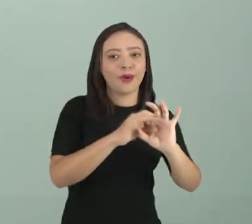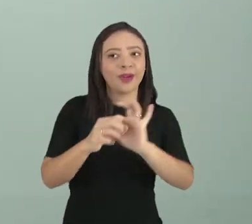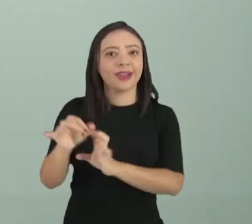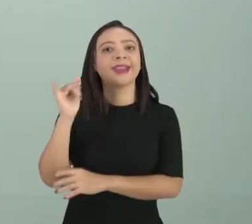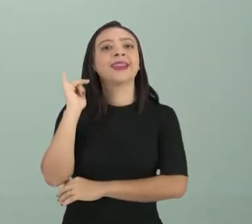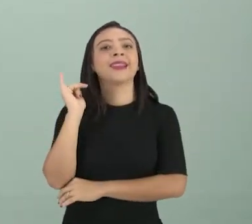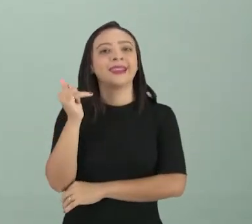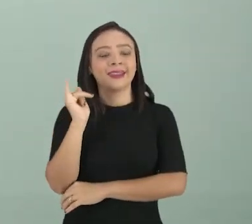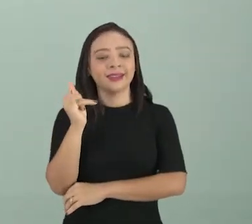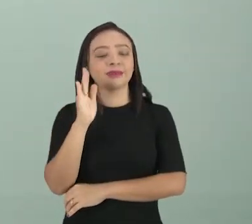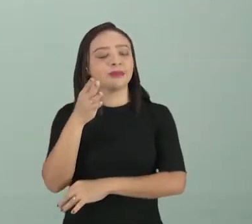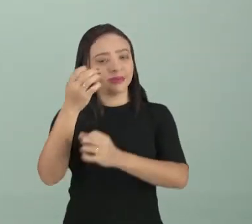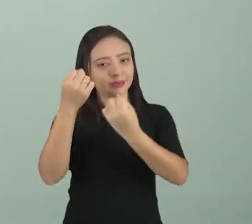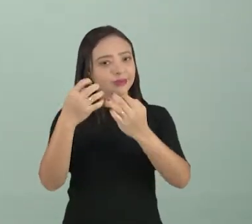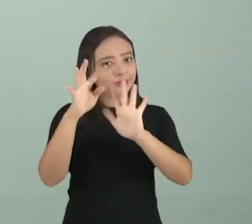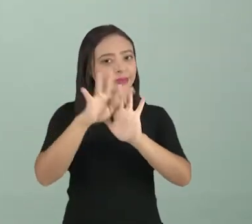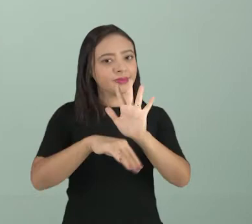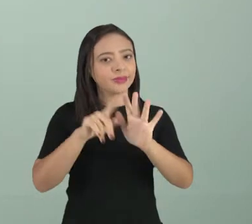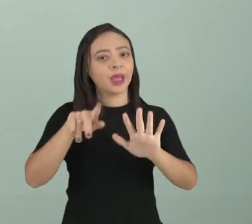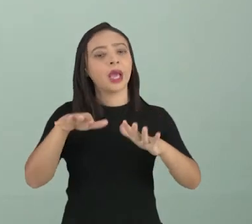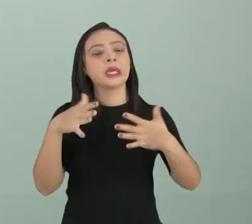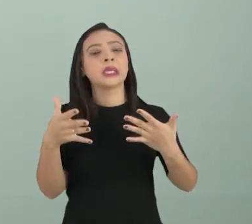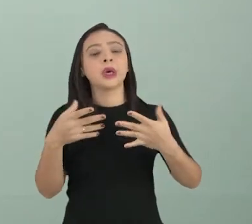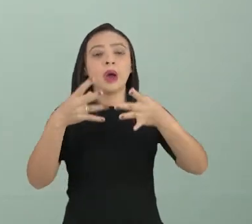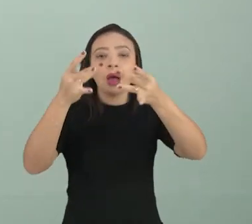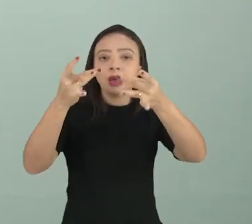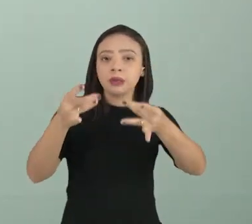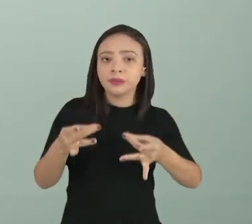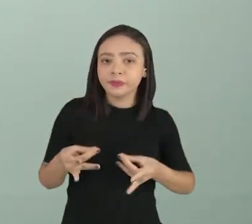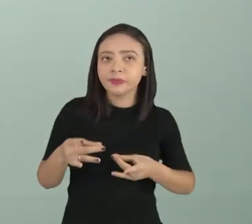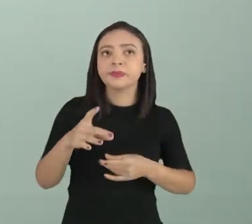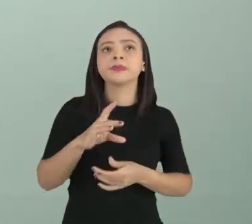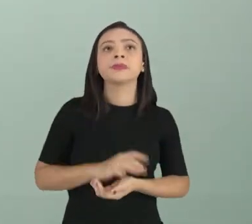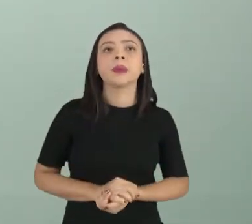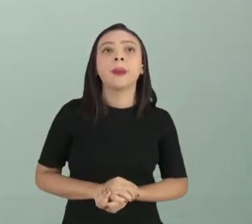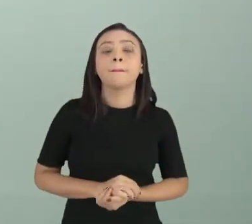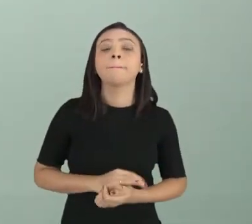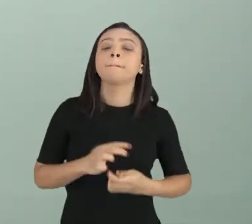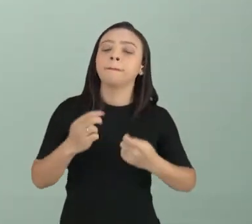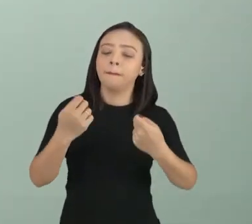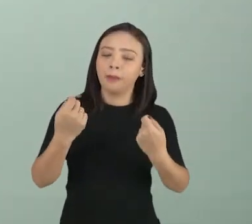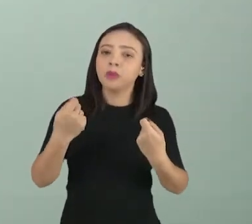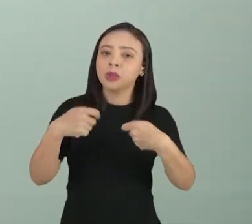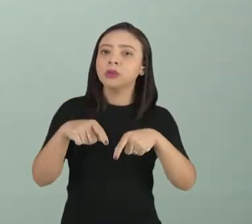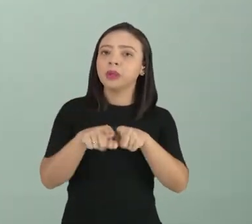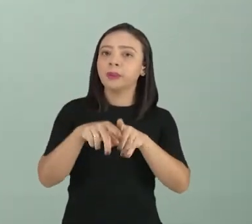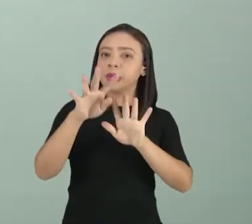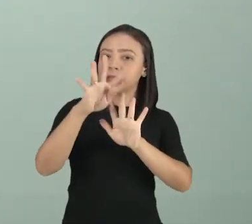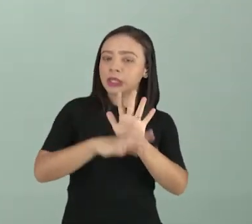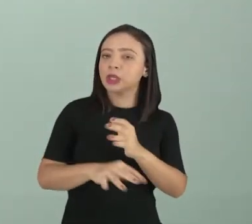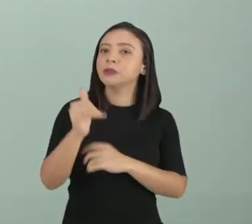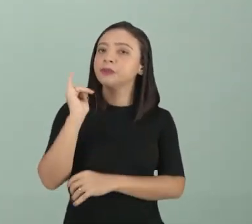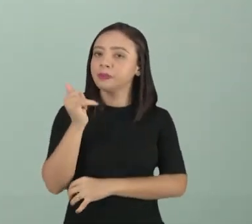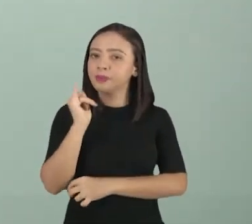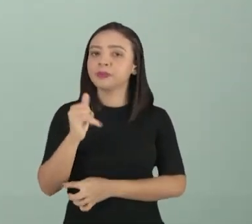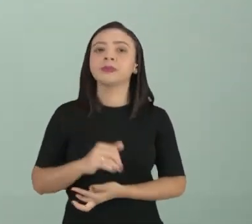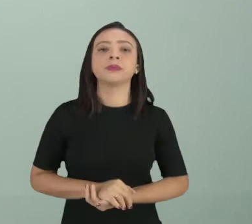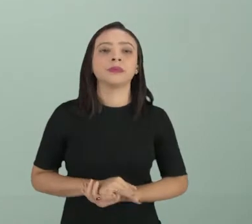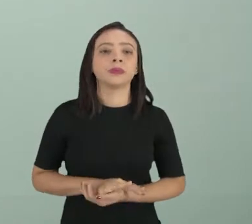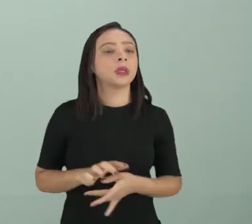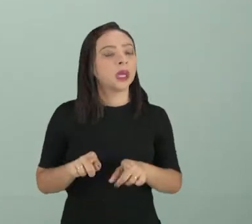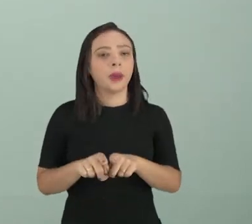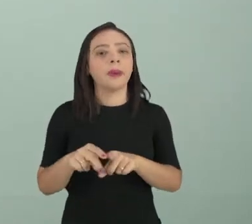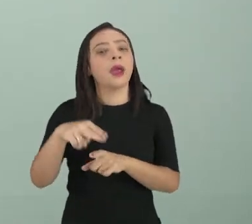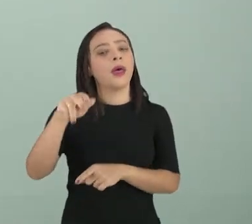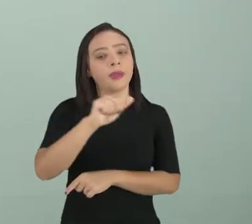falamos os textos narrativos então é descrição ela pode estar em textos narrativos ficou uma